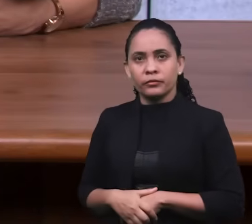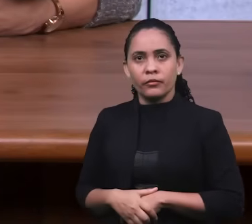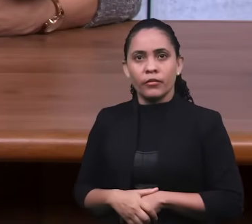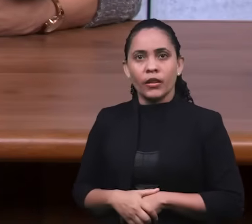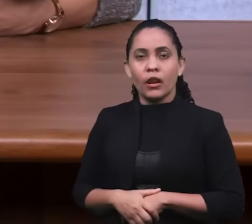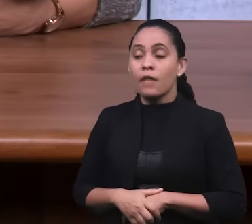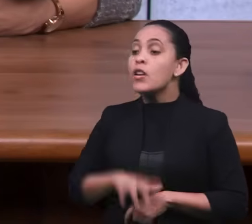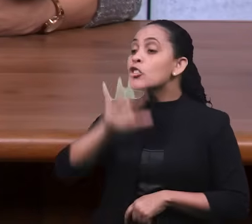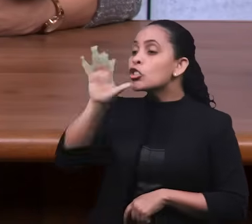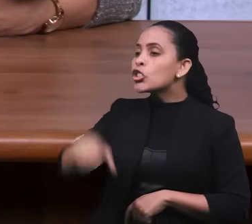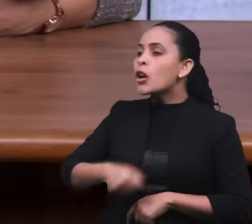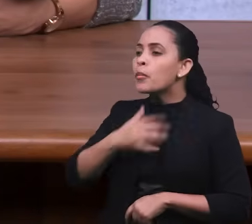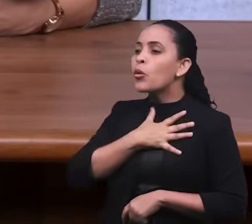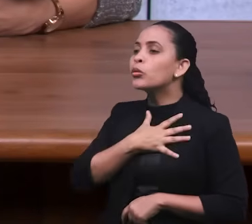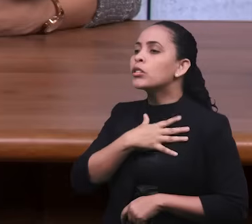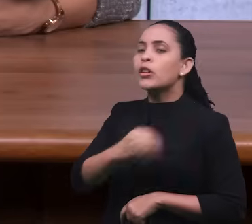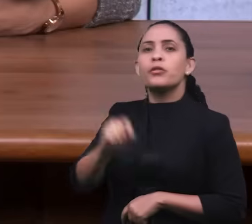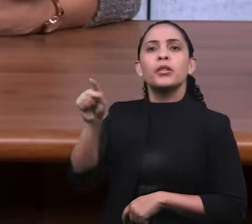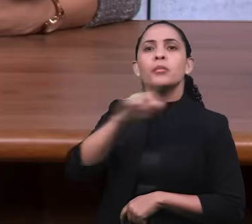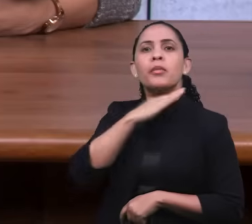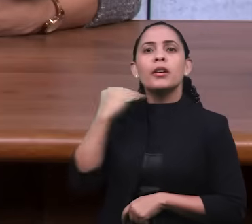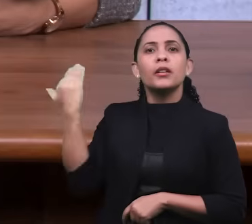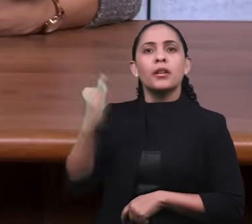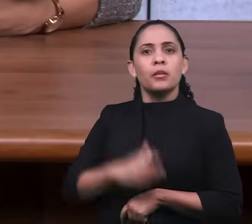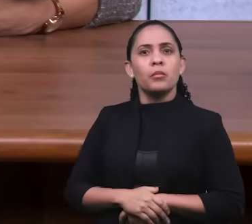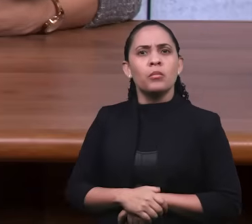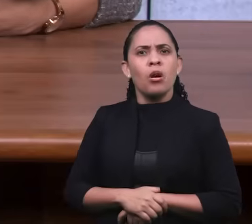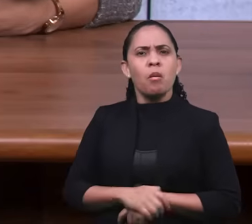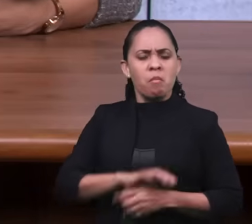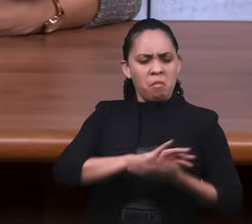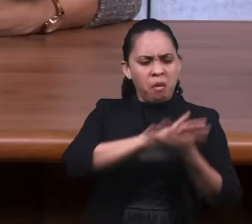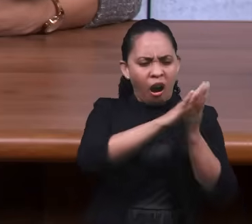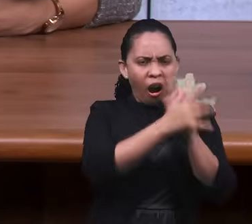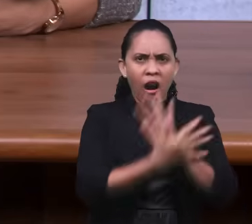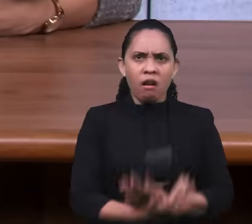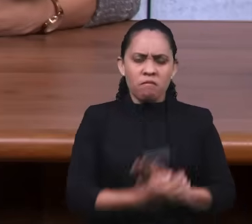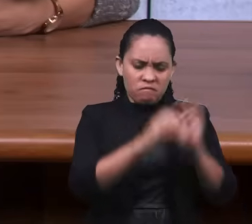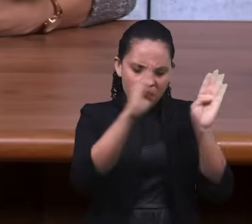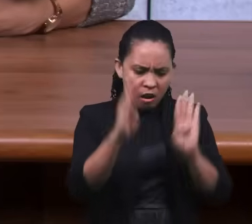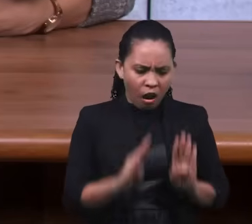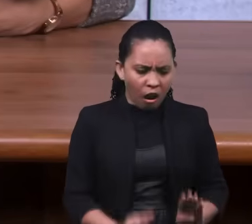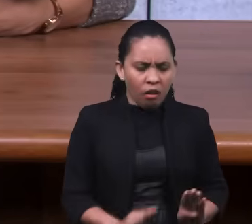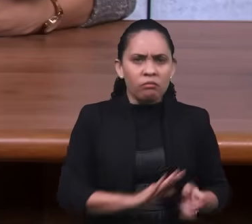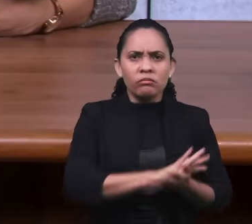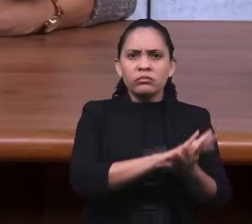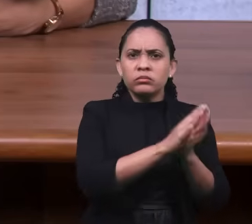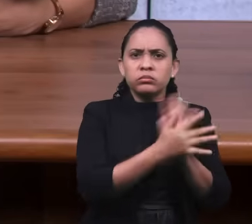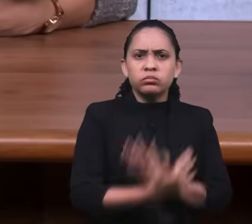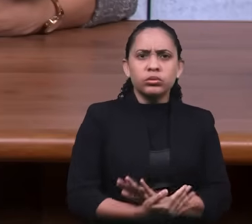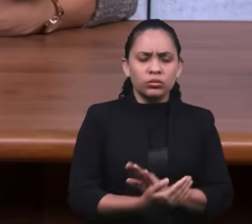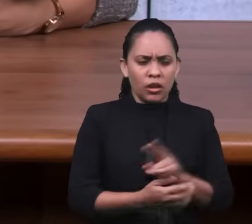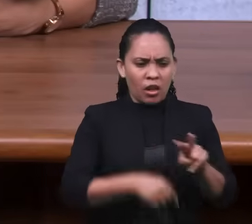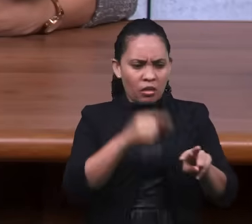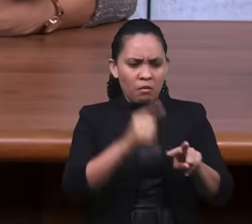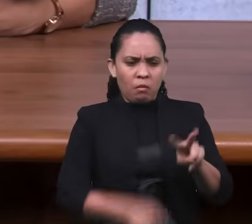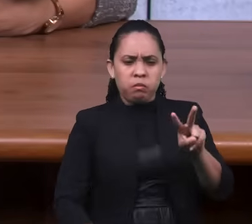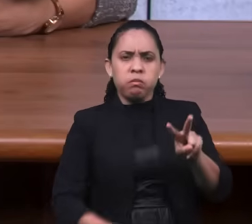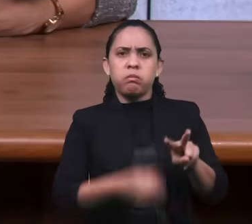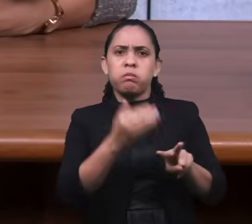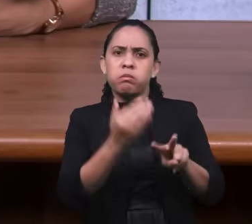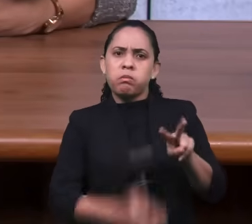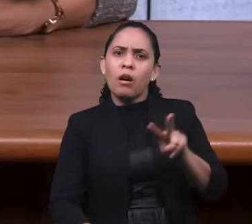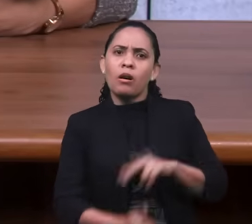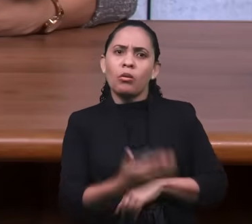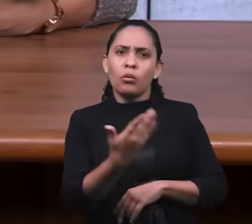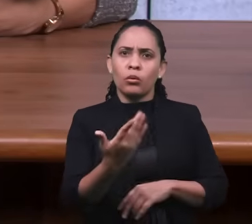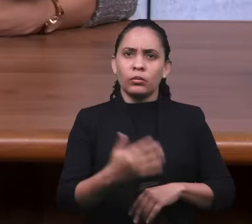para fora o teu filho para que morra, pois derribou o altar de Baal e cortou o bosque que estava ao